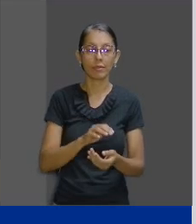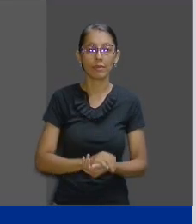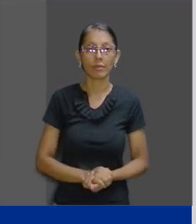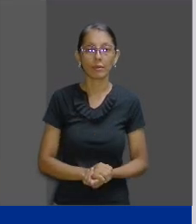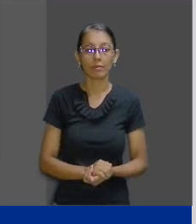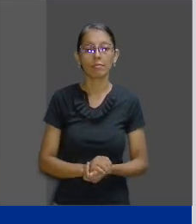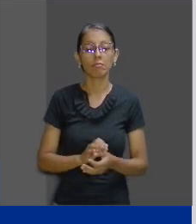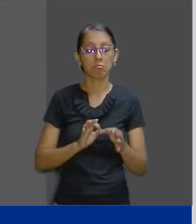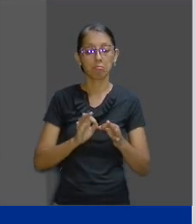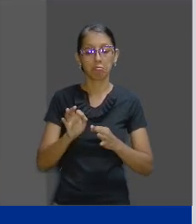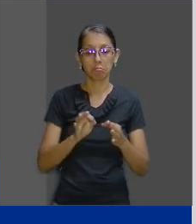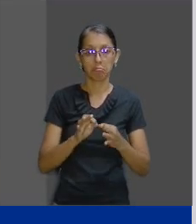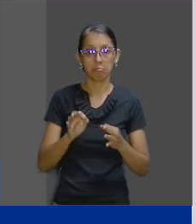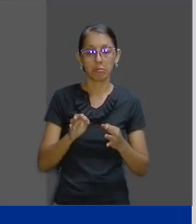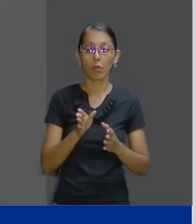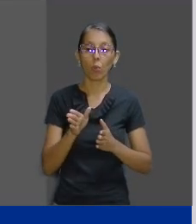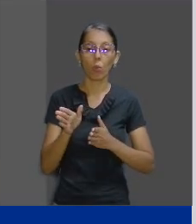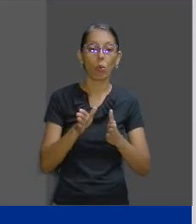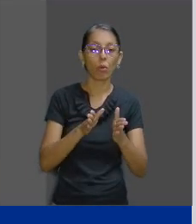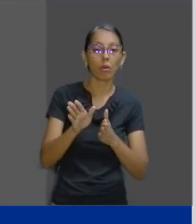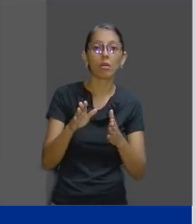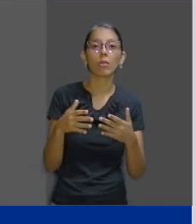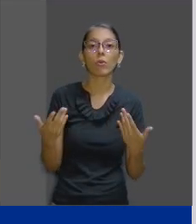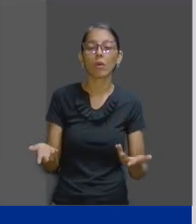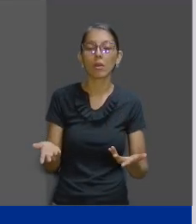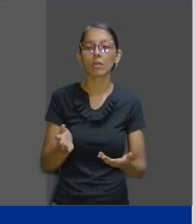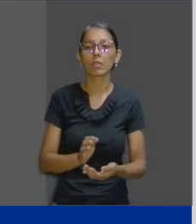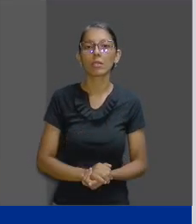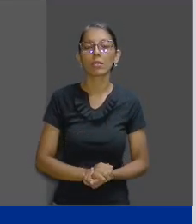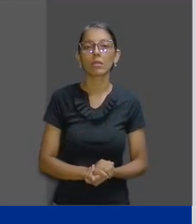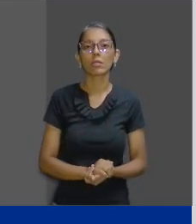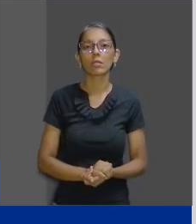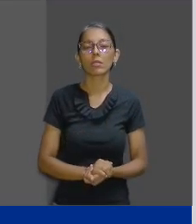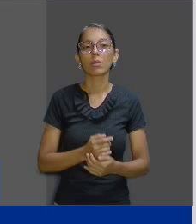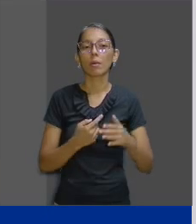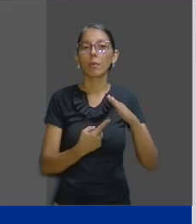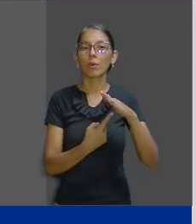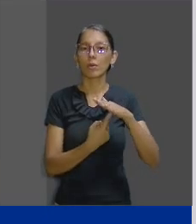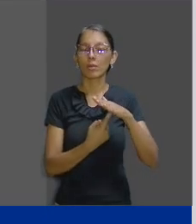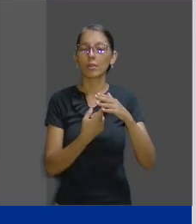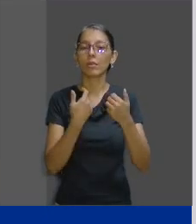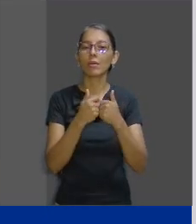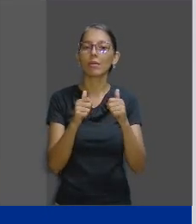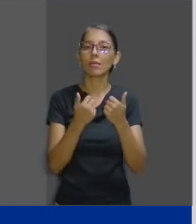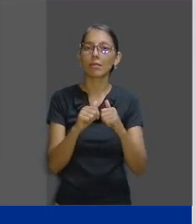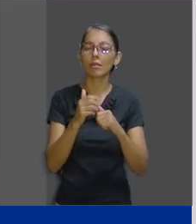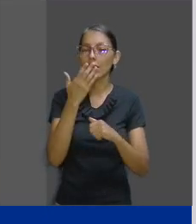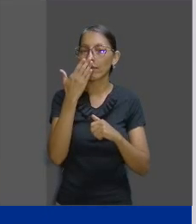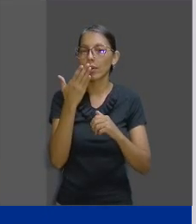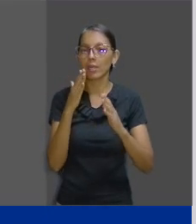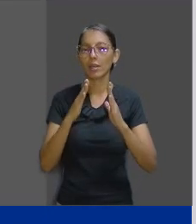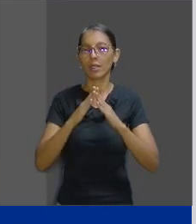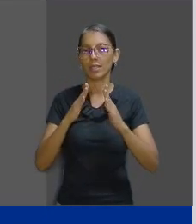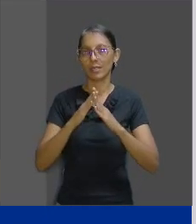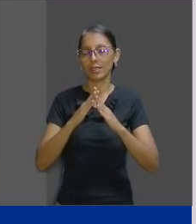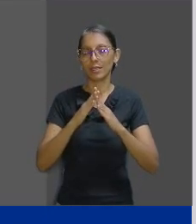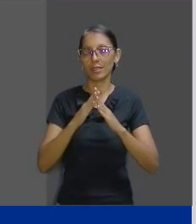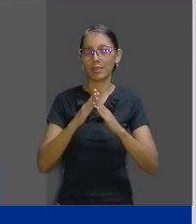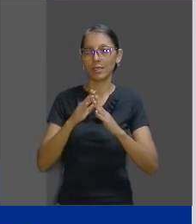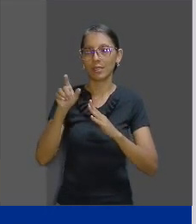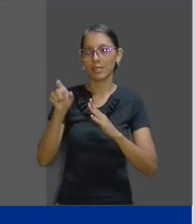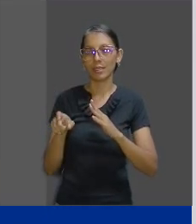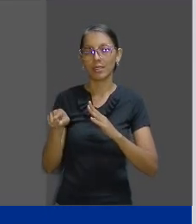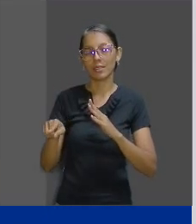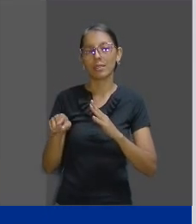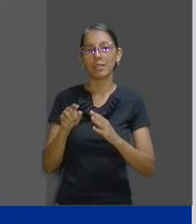rota, organização de rota. Ponto do ônibus em frente à casa do pai do Banha. O pai do Banha, quem é o Banha? É aquele que foi